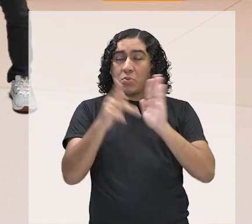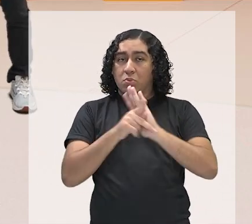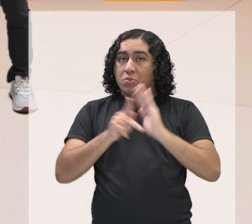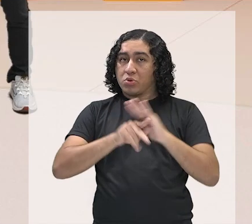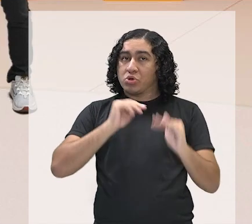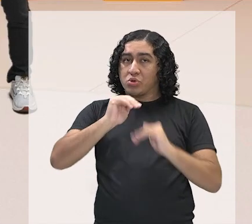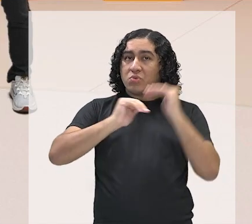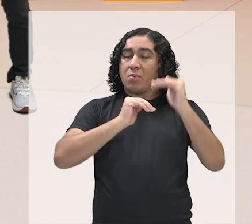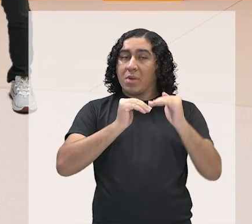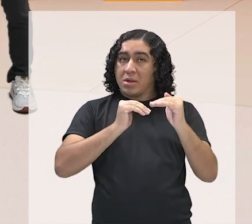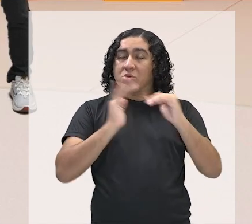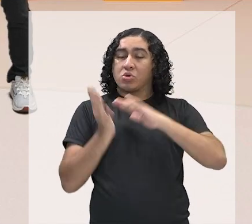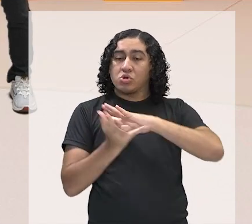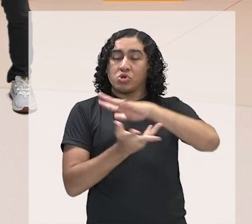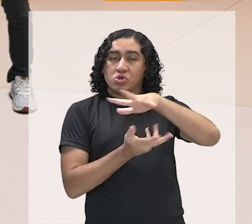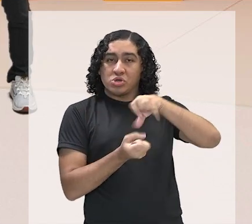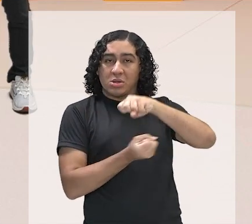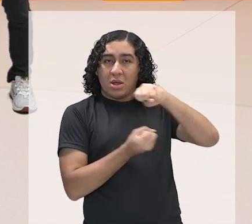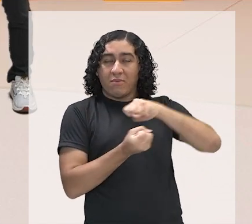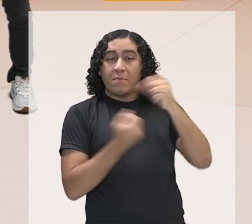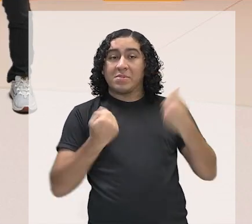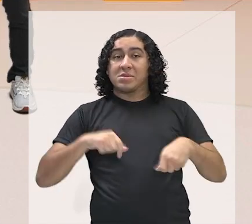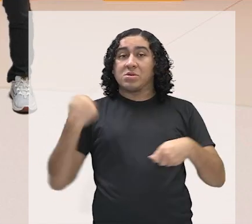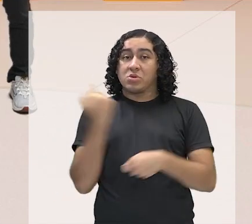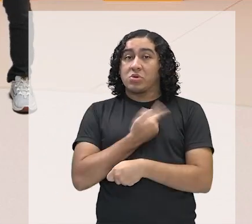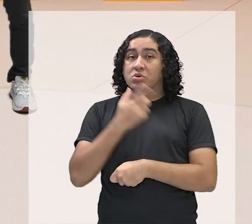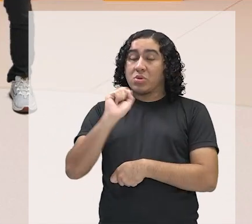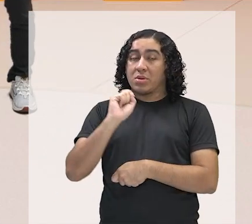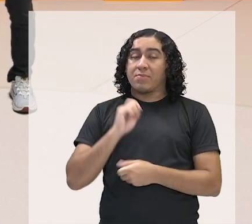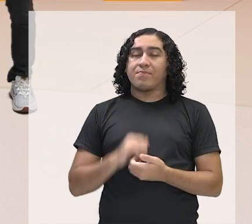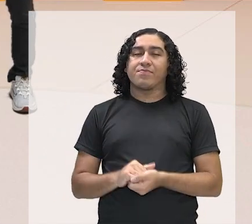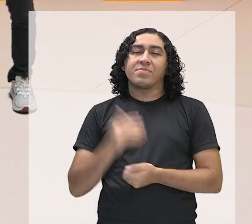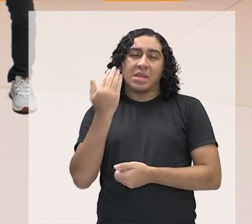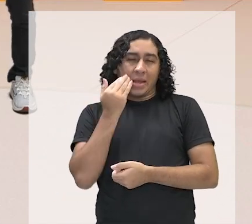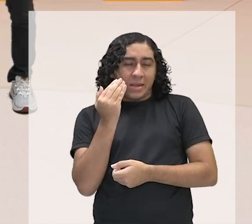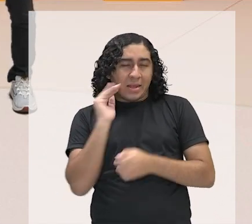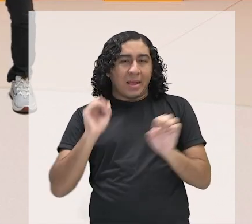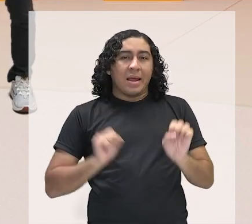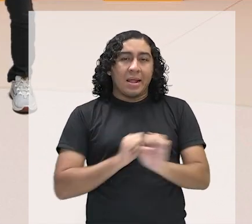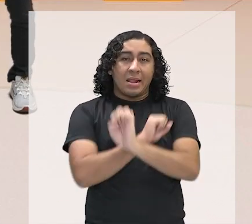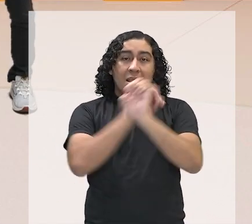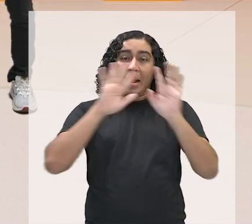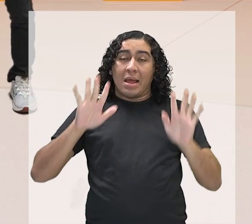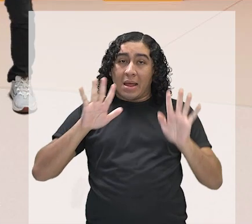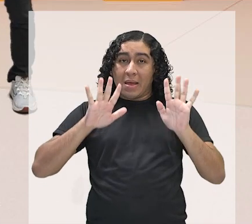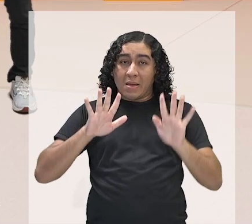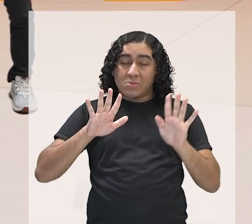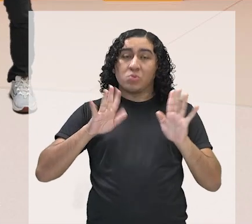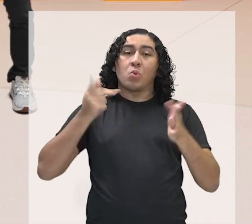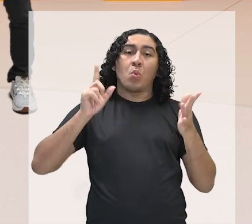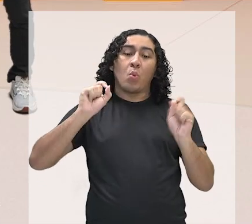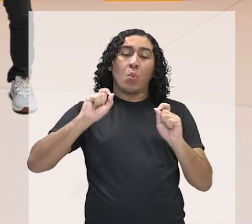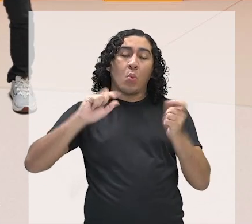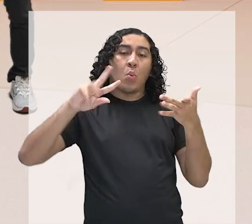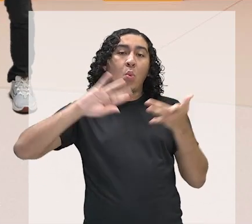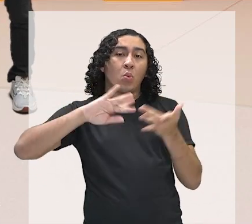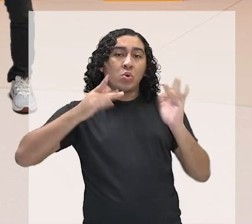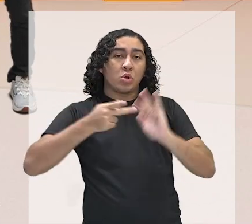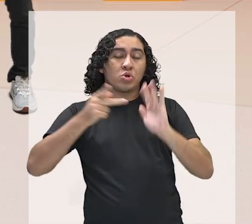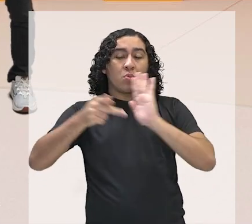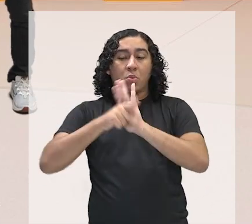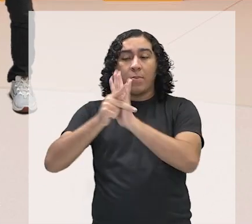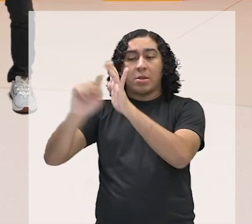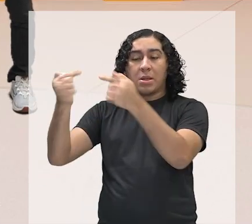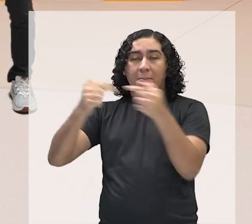desenvolvimento sustentável, é necessário a gente entender o contexto em que o debate sobre